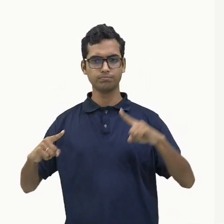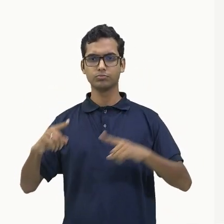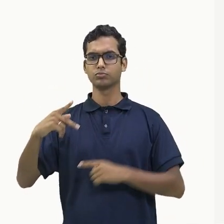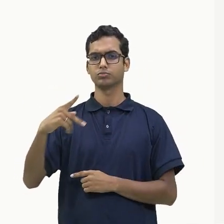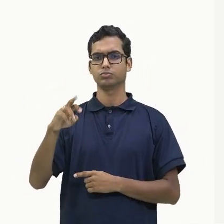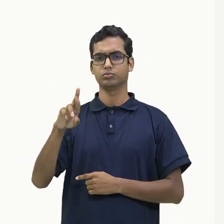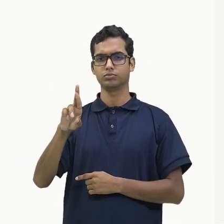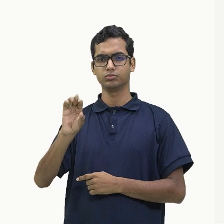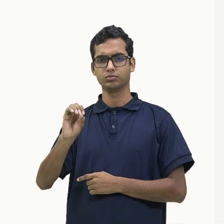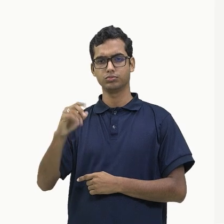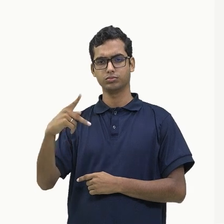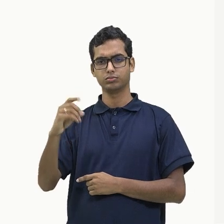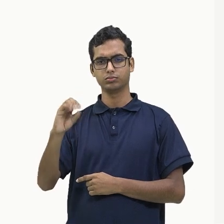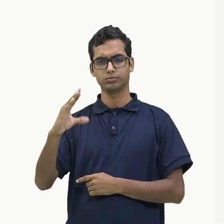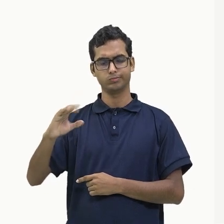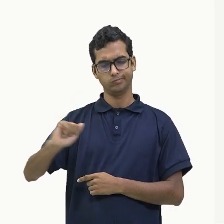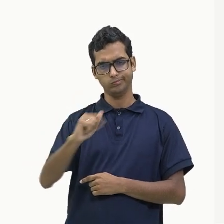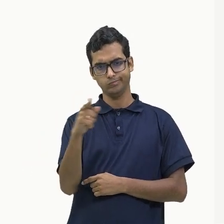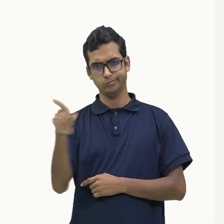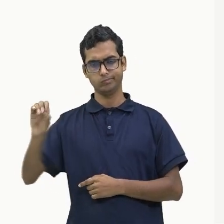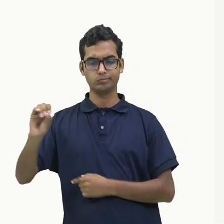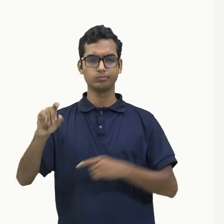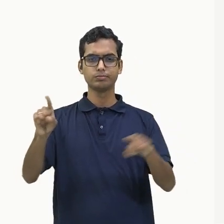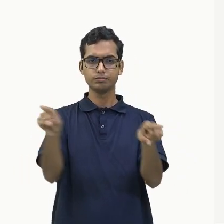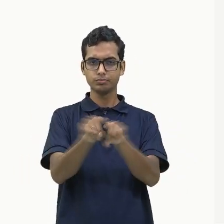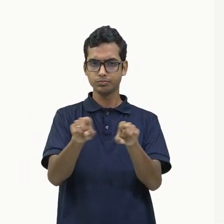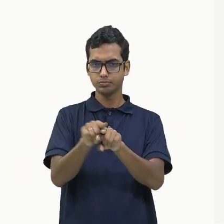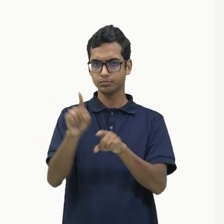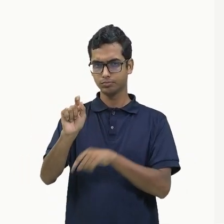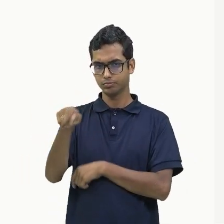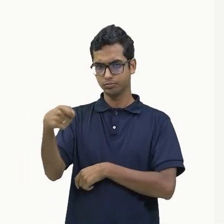aqui uma questão importante, veja.